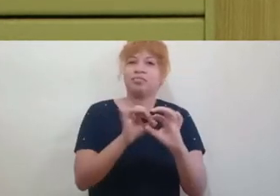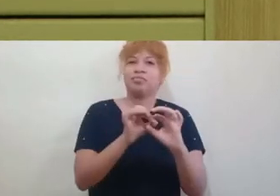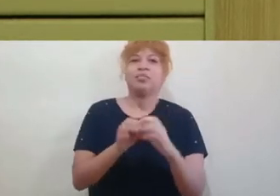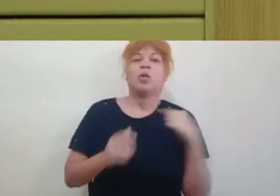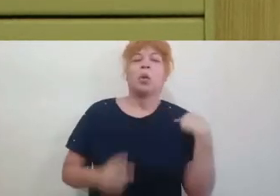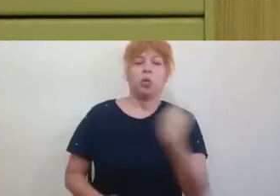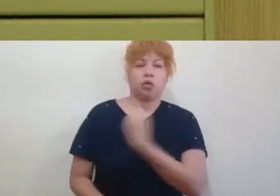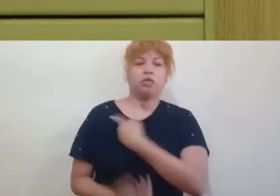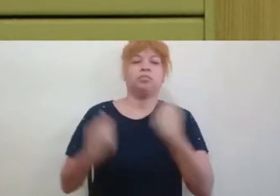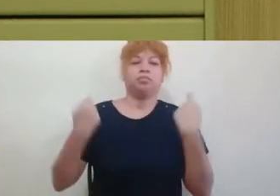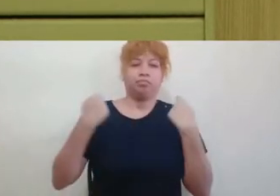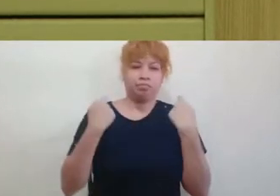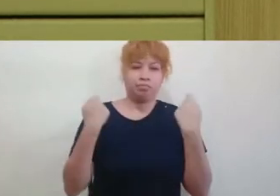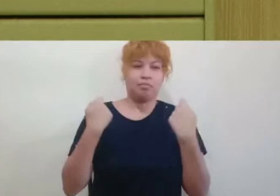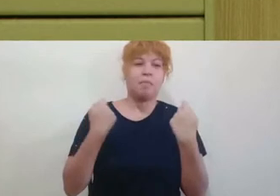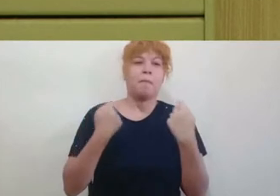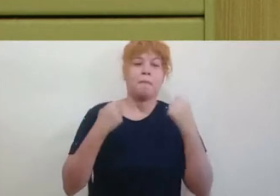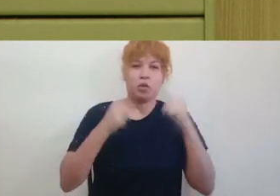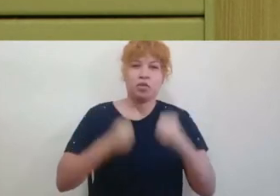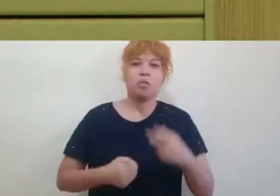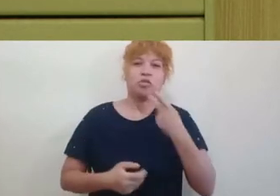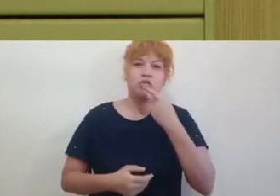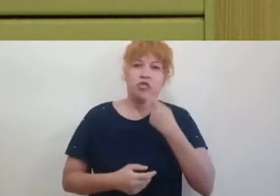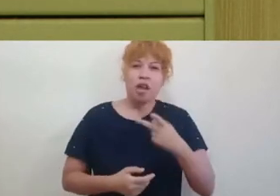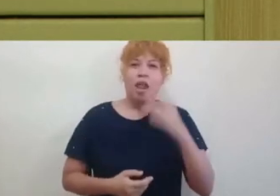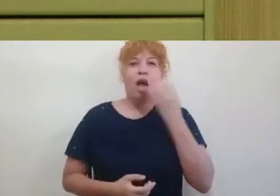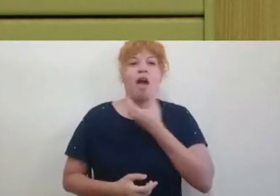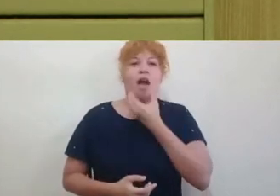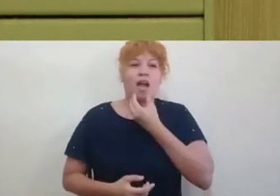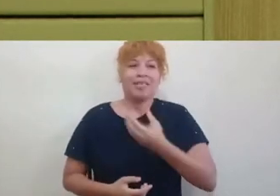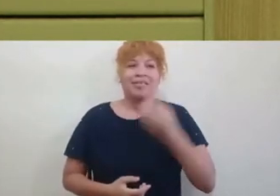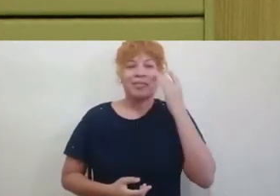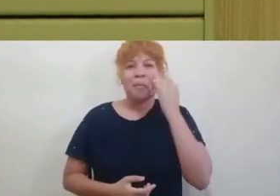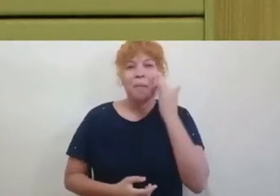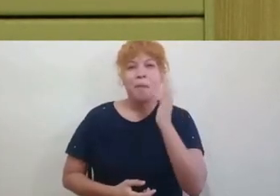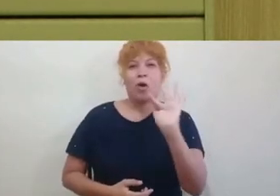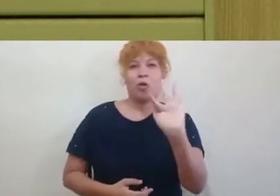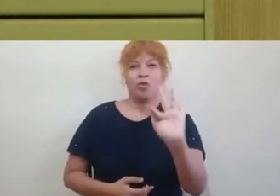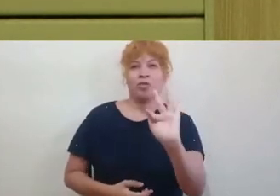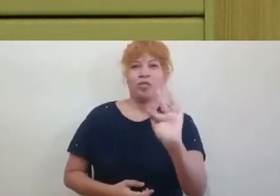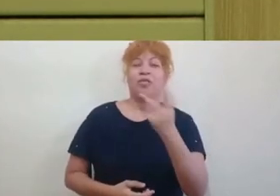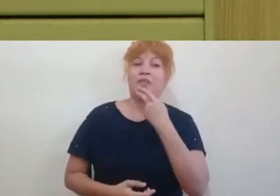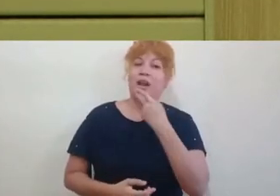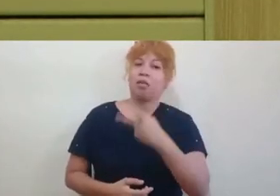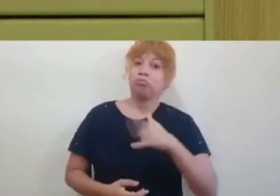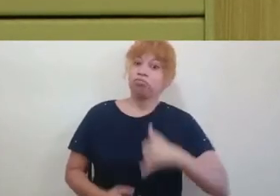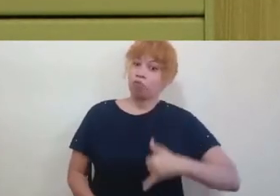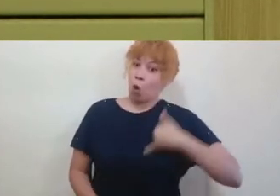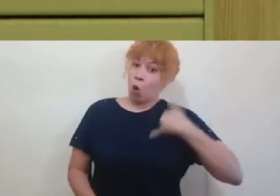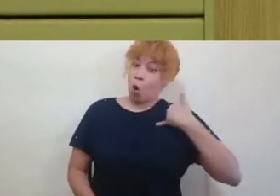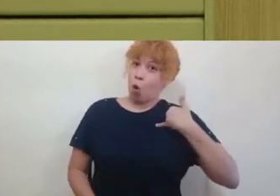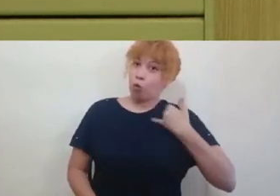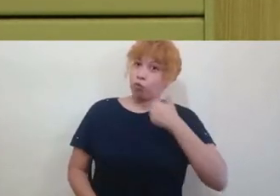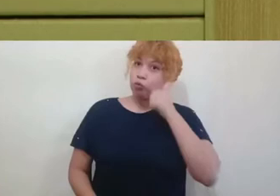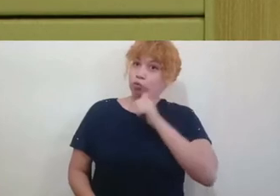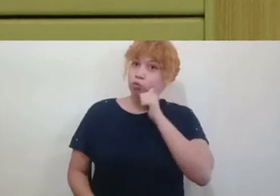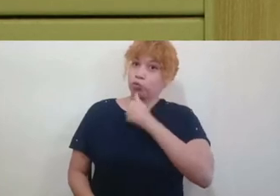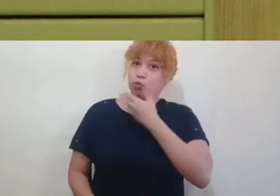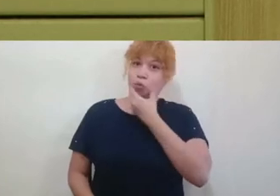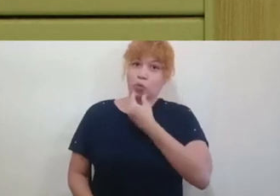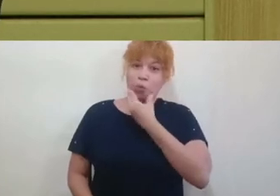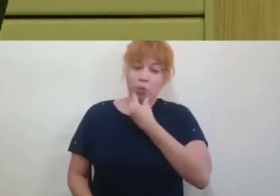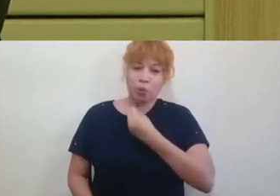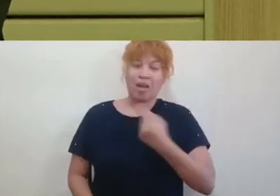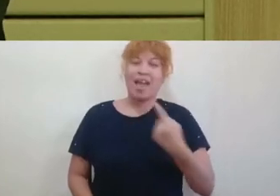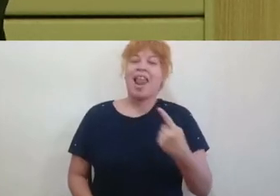seus trabalhos de conclusão de curso, de suas vivências aqui na universidade, presencialmente ou à